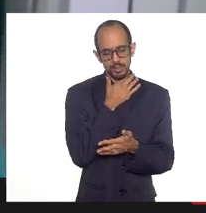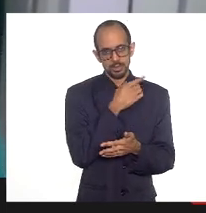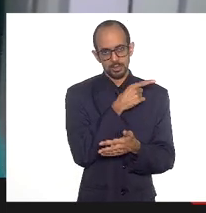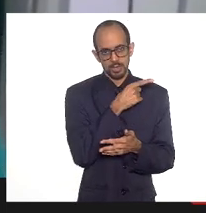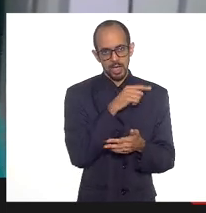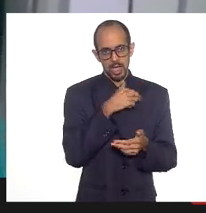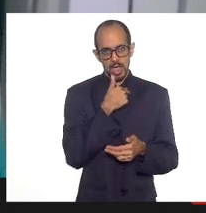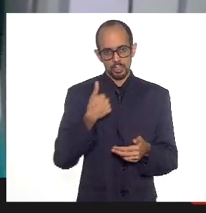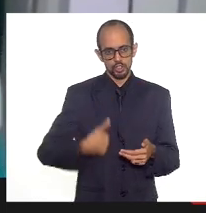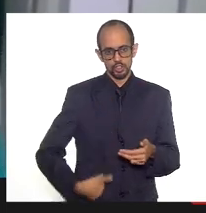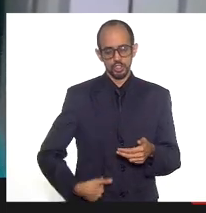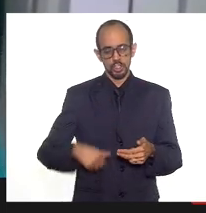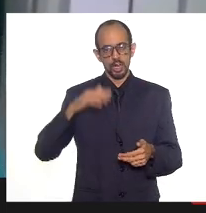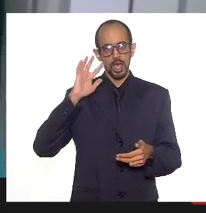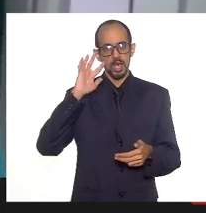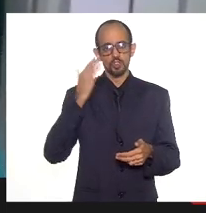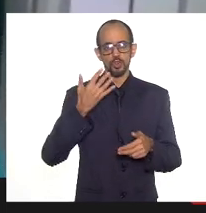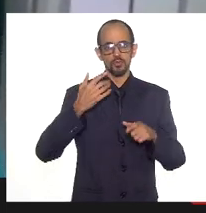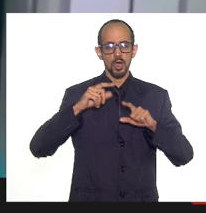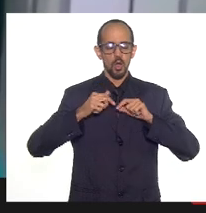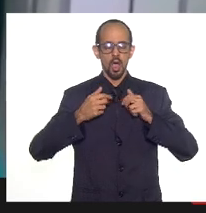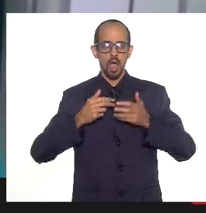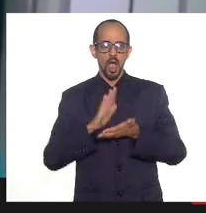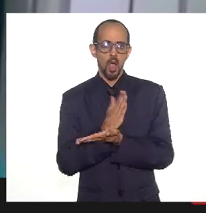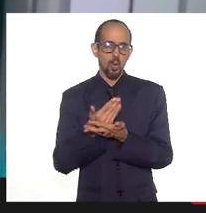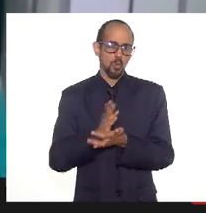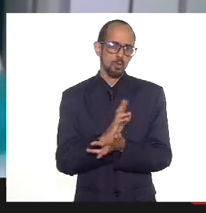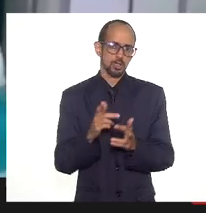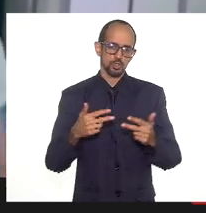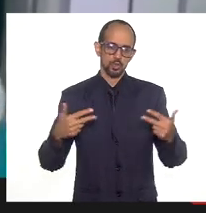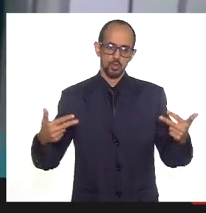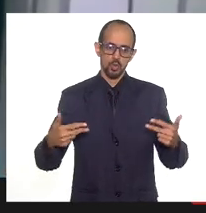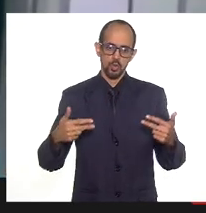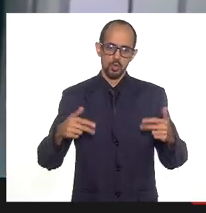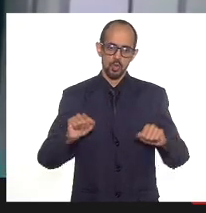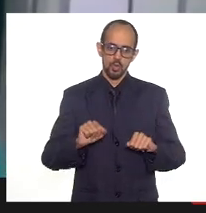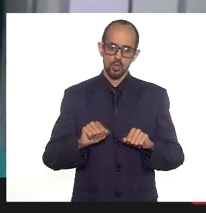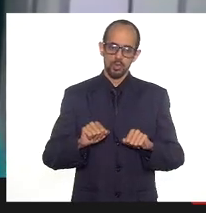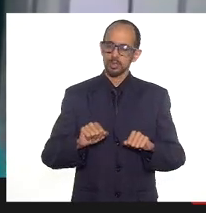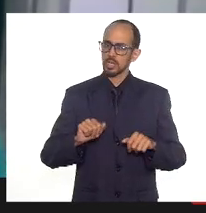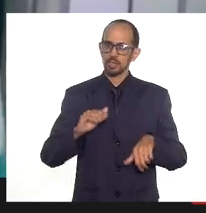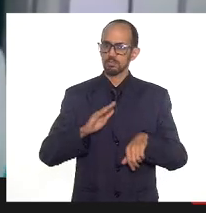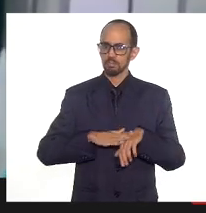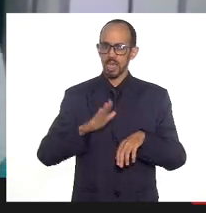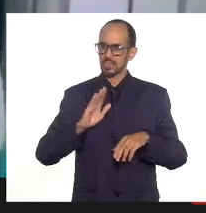tomou algumas decisões, digamos assim, algumas medidas anticíclicas mais centrais.